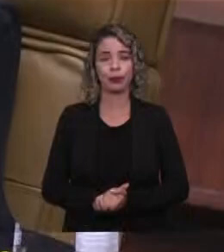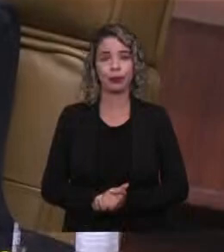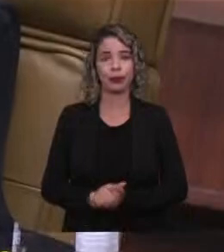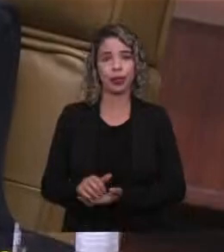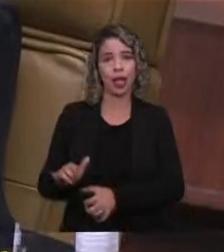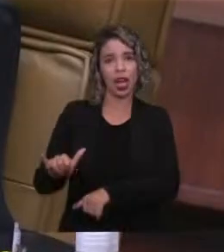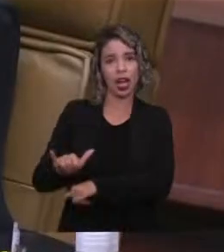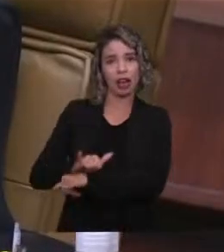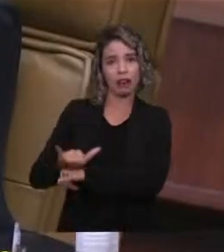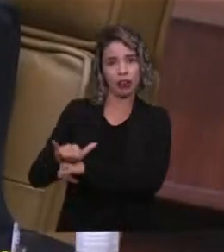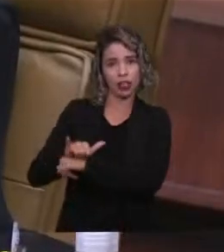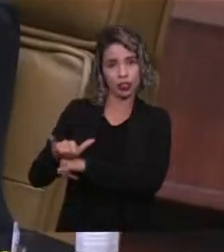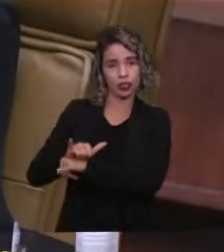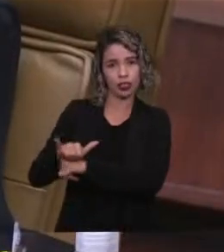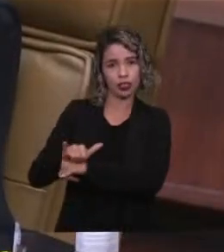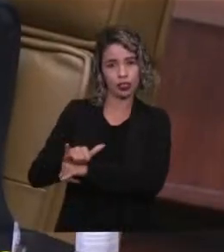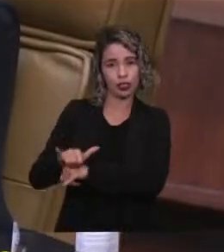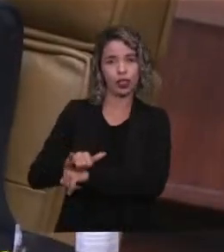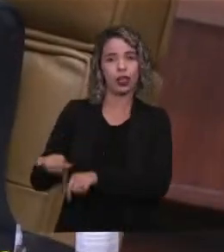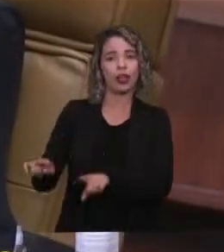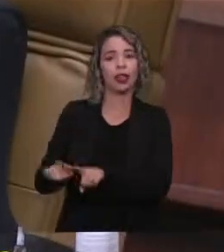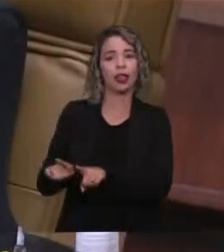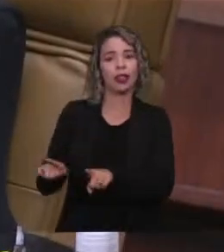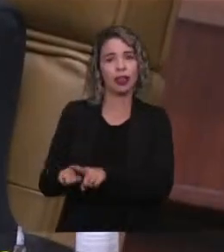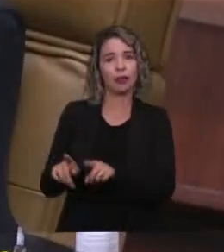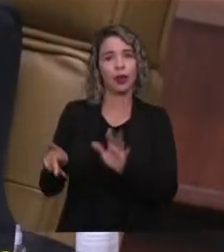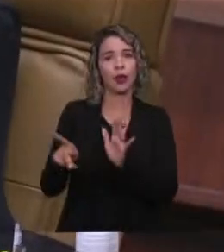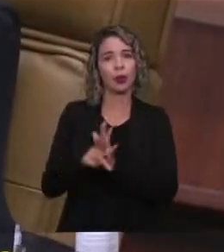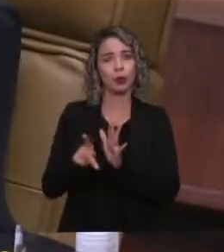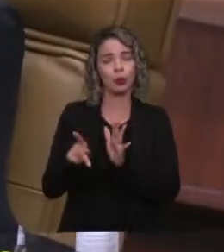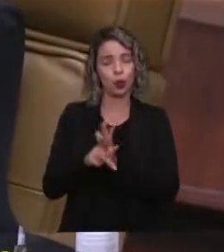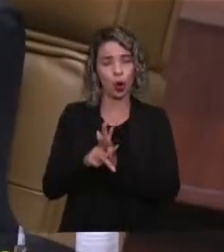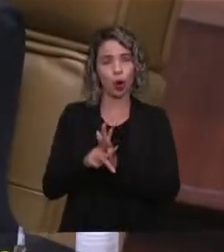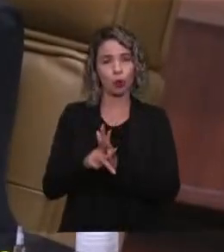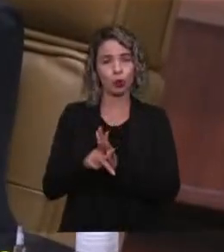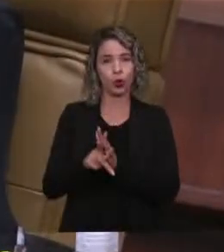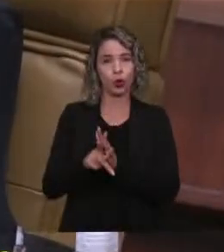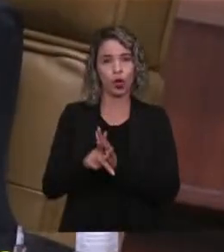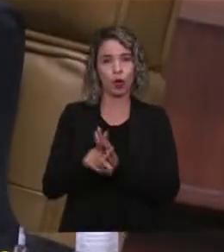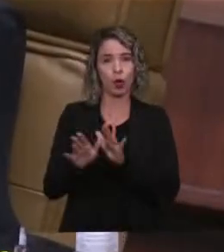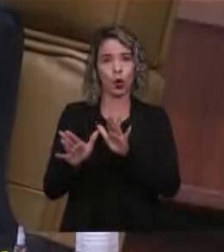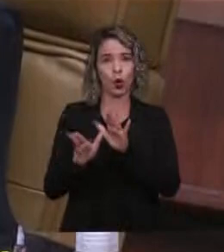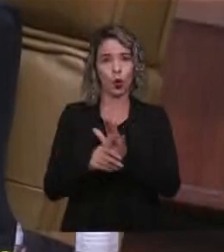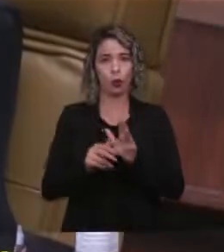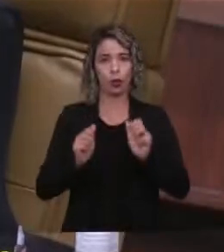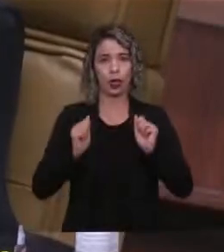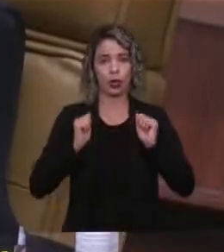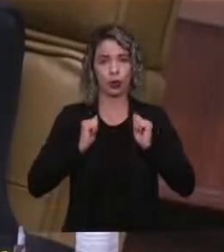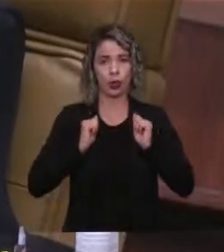de dinheiro, mas ainda em relação à questão da corrupção passiva,